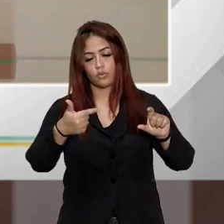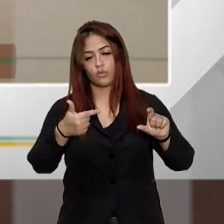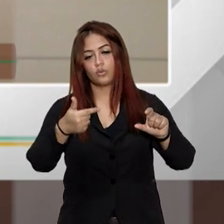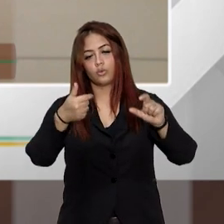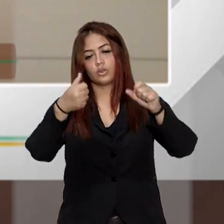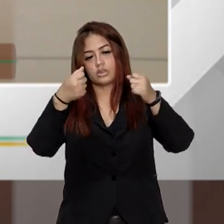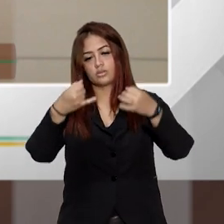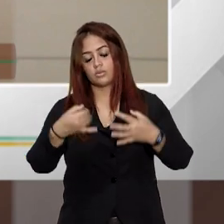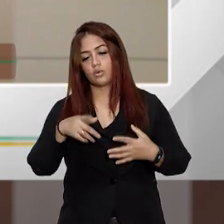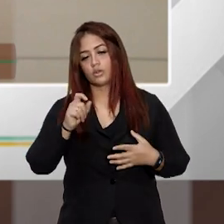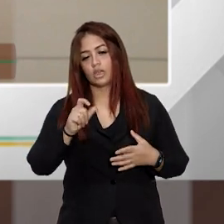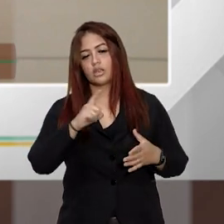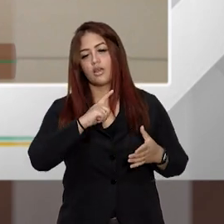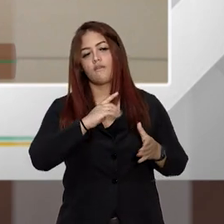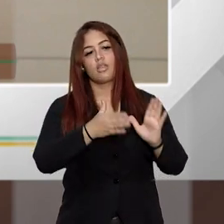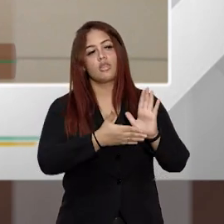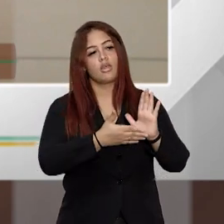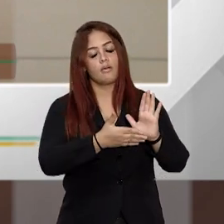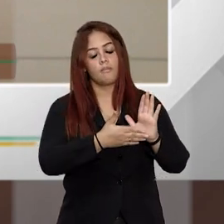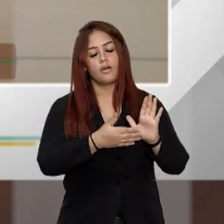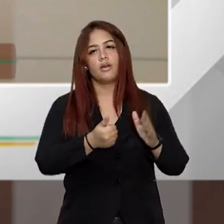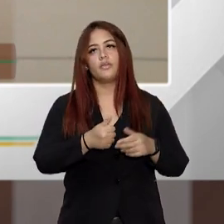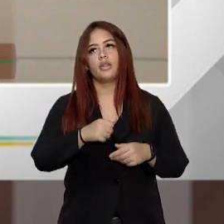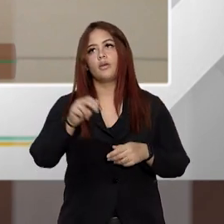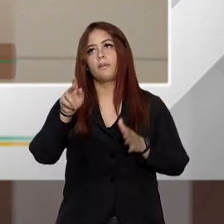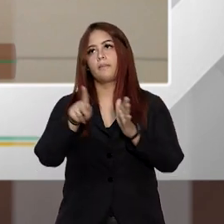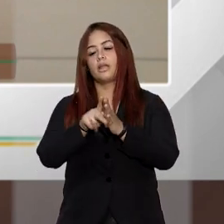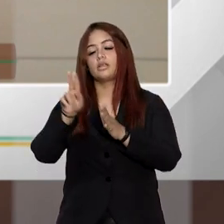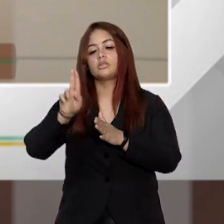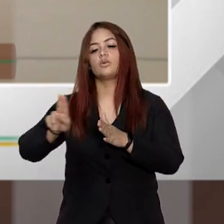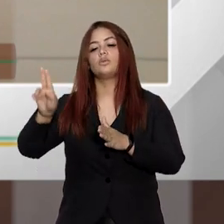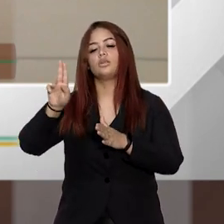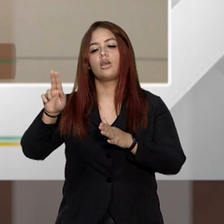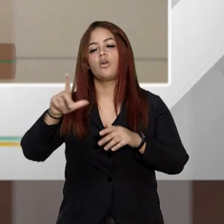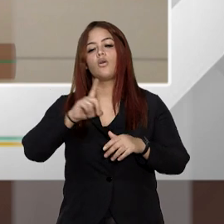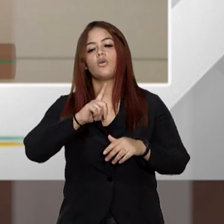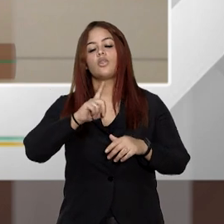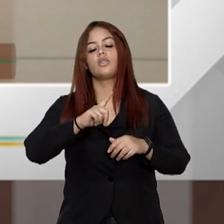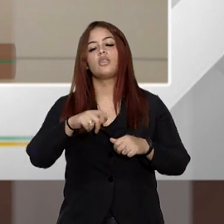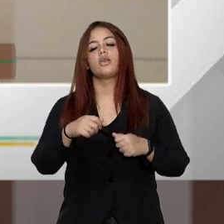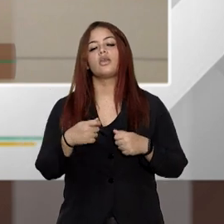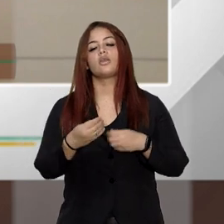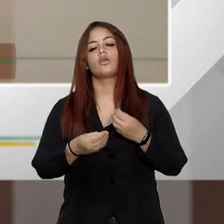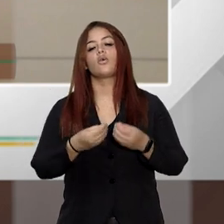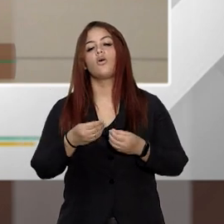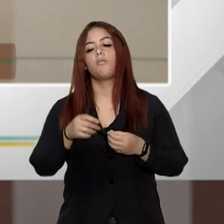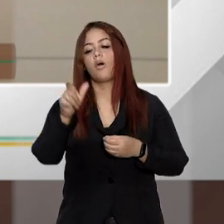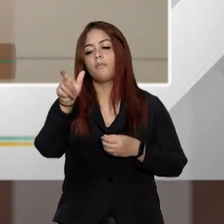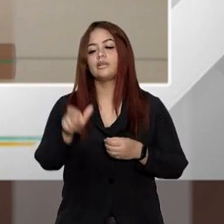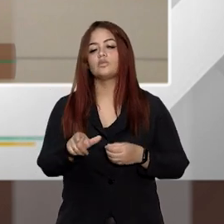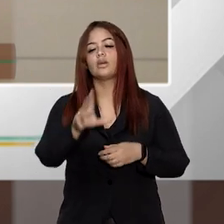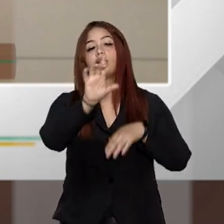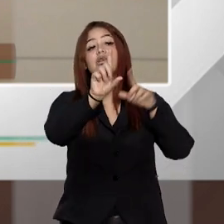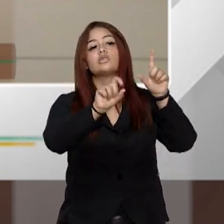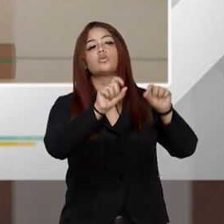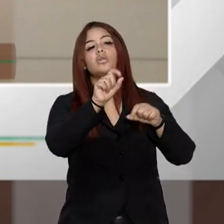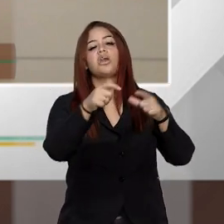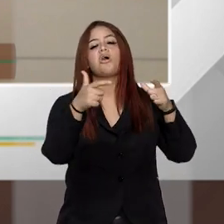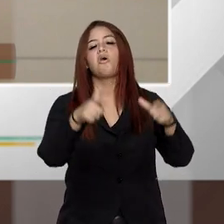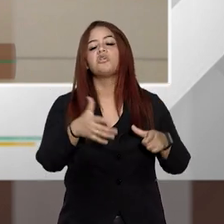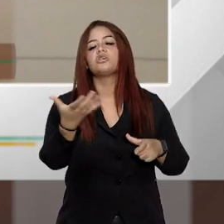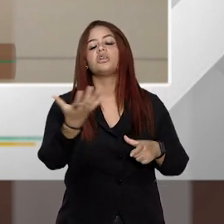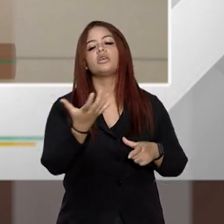prevê que quando se tratar de demanda proposta em face da União, existe a possibilidade de o autor escolher a base